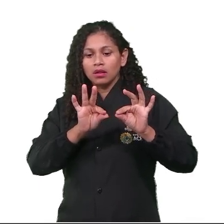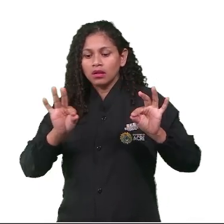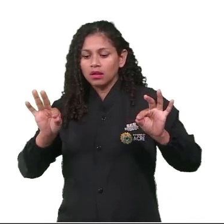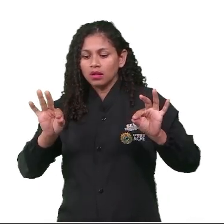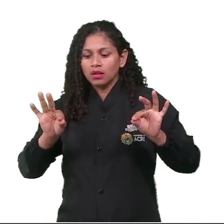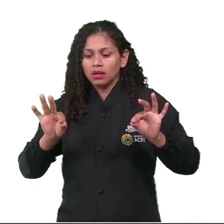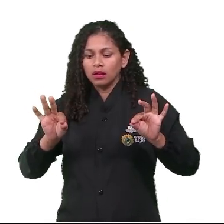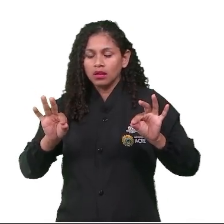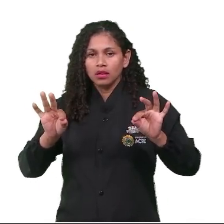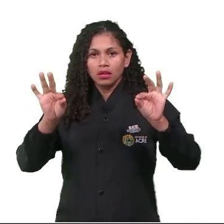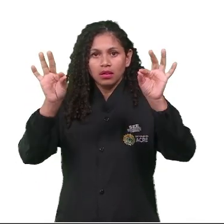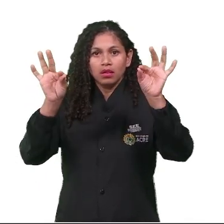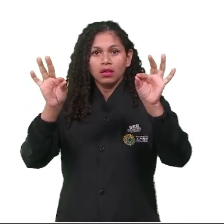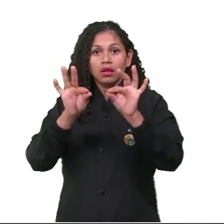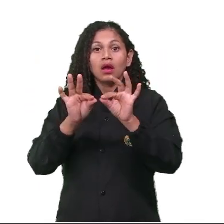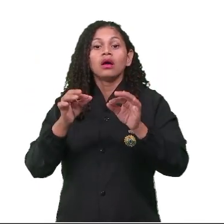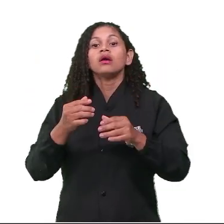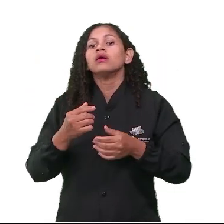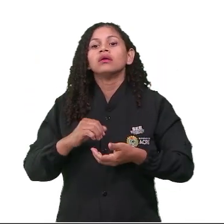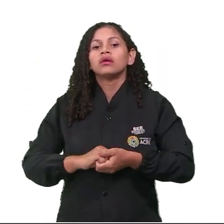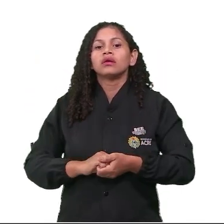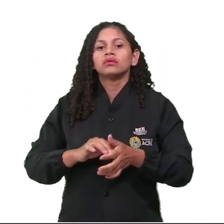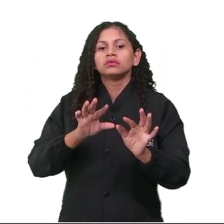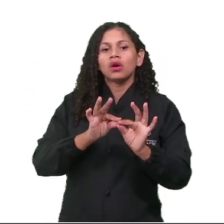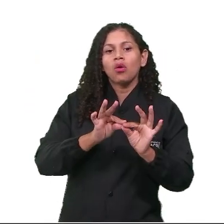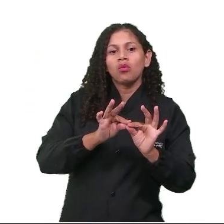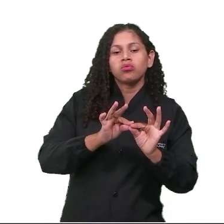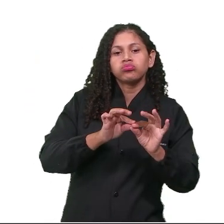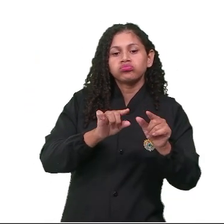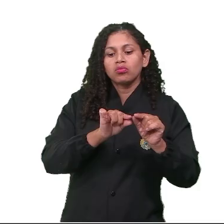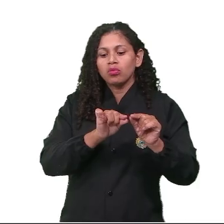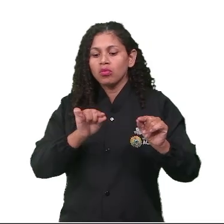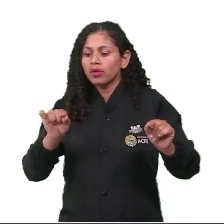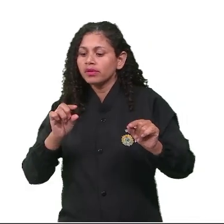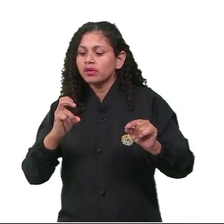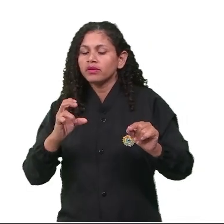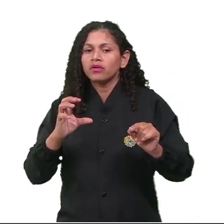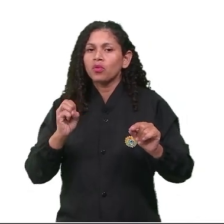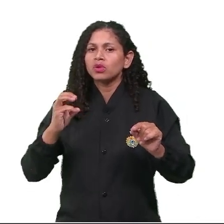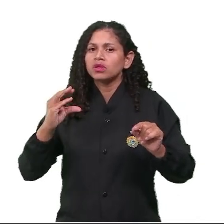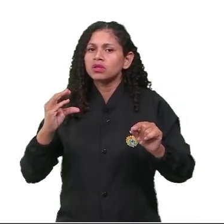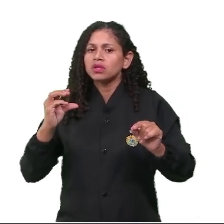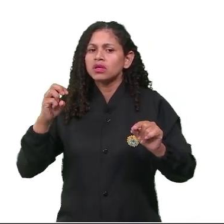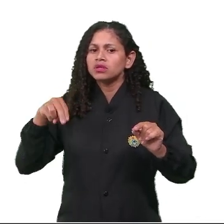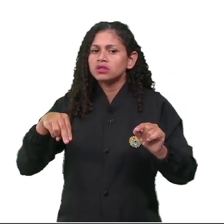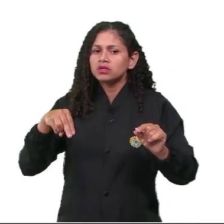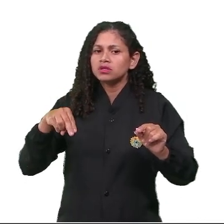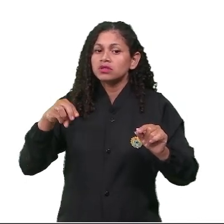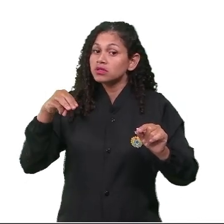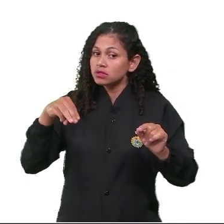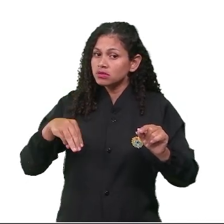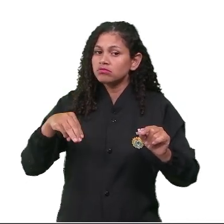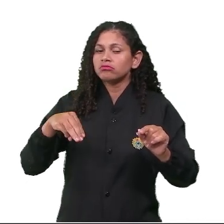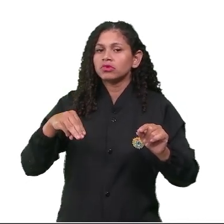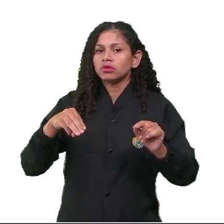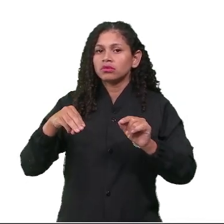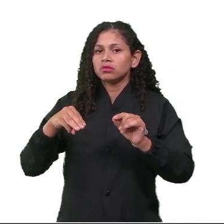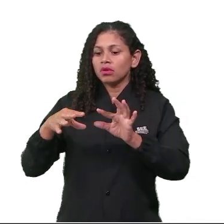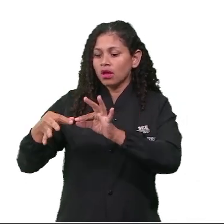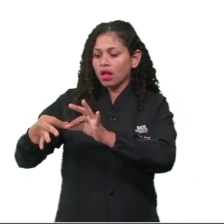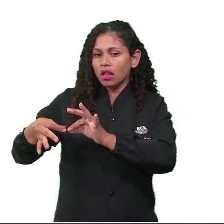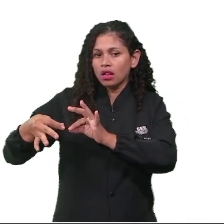Largura, 40 centímetros. Altura, 30 centímetros. Quantas caixas poderá